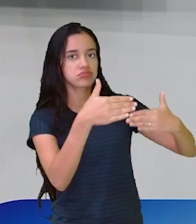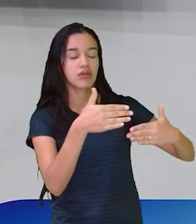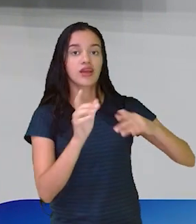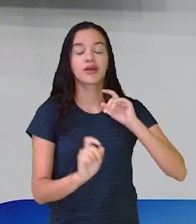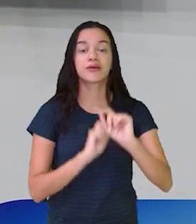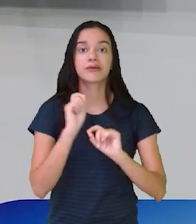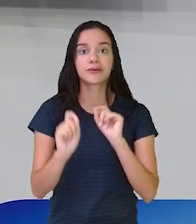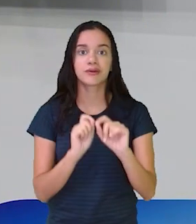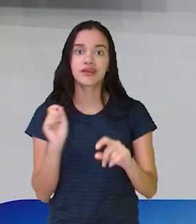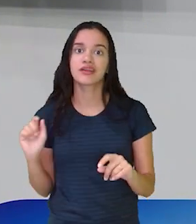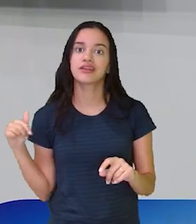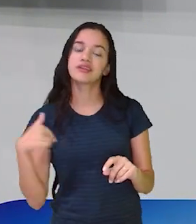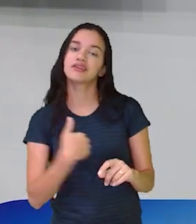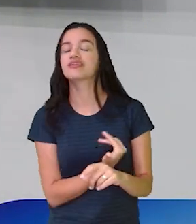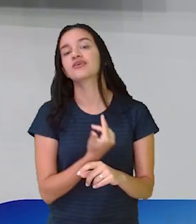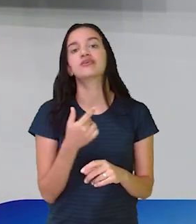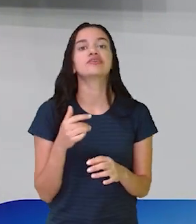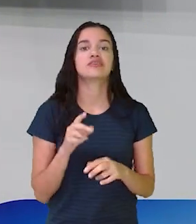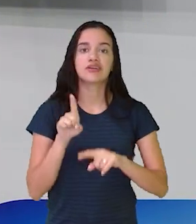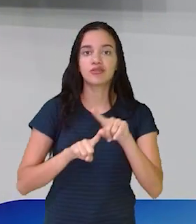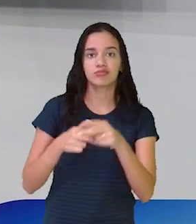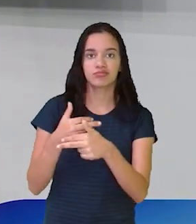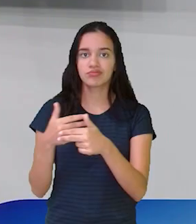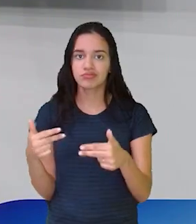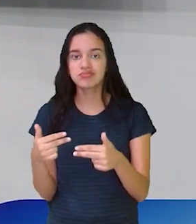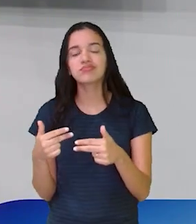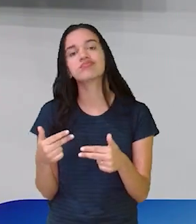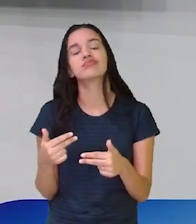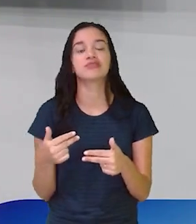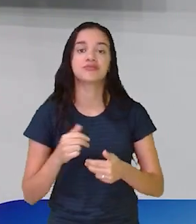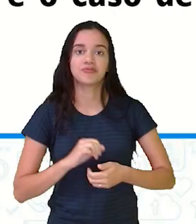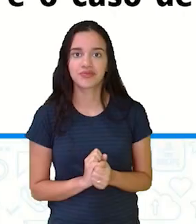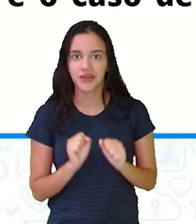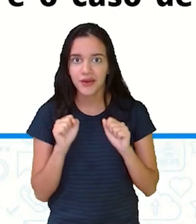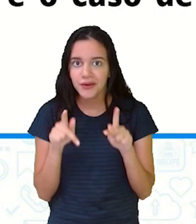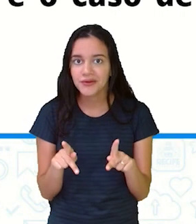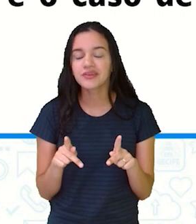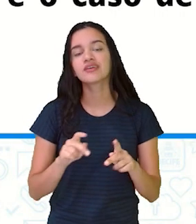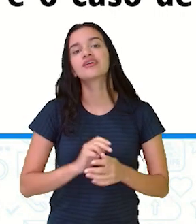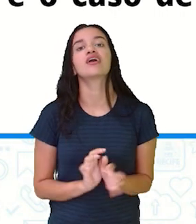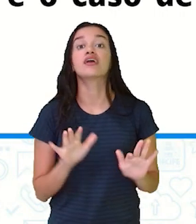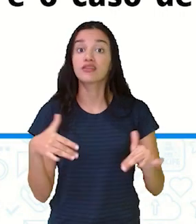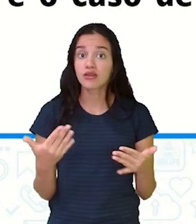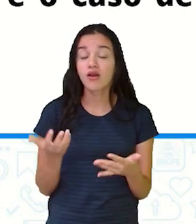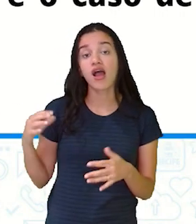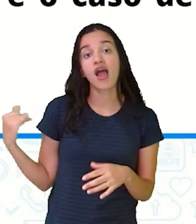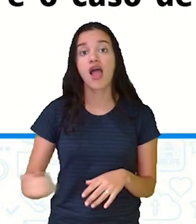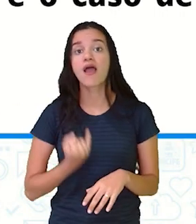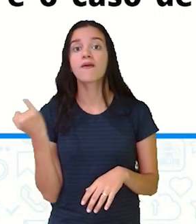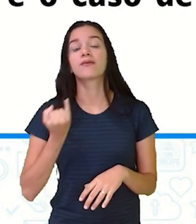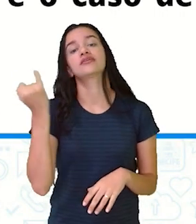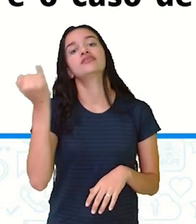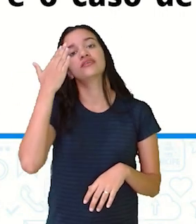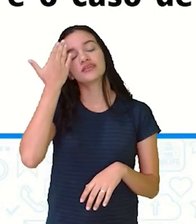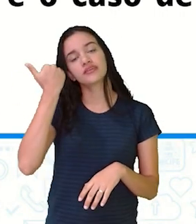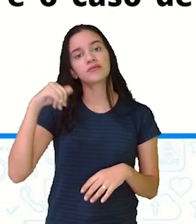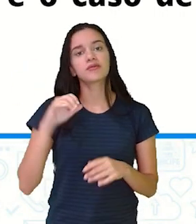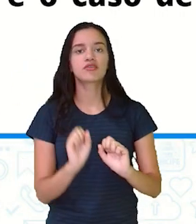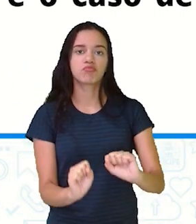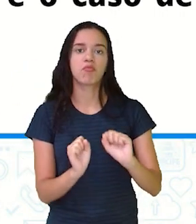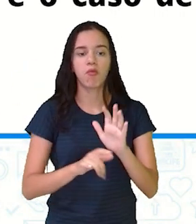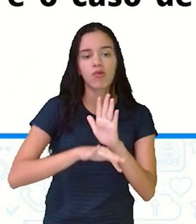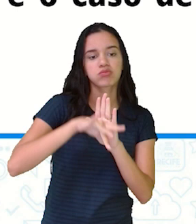é o caso das nossas figuras espaciais, beleza? É importante saber que o volume pode